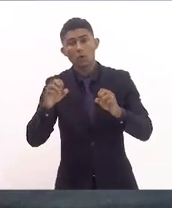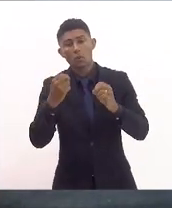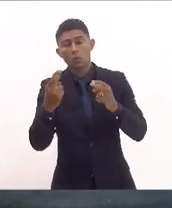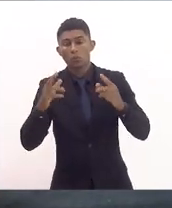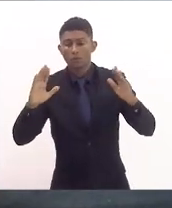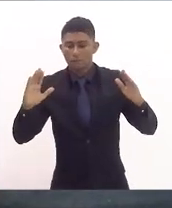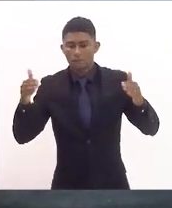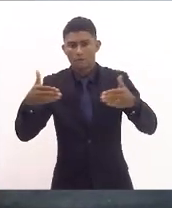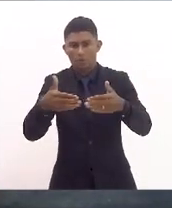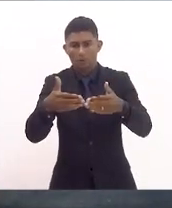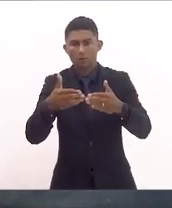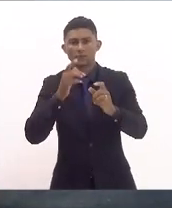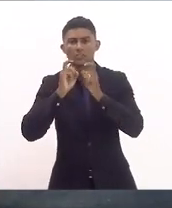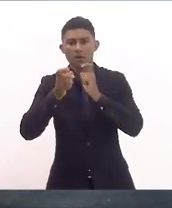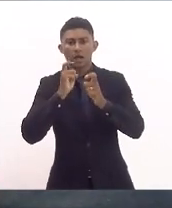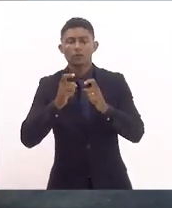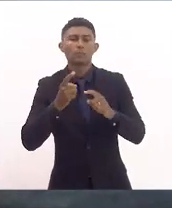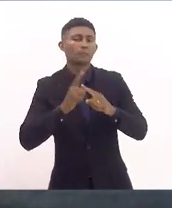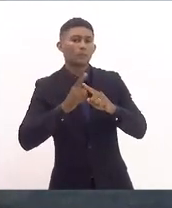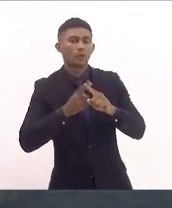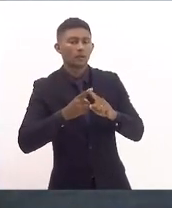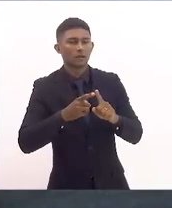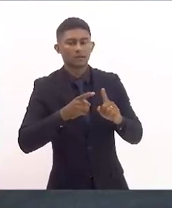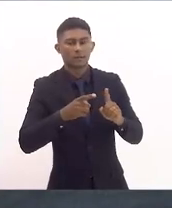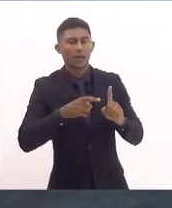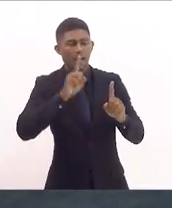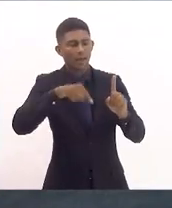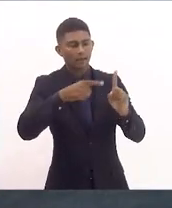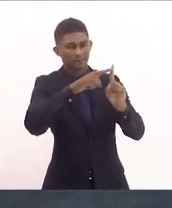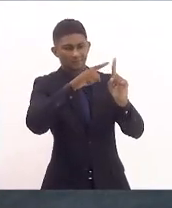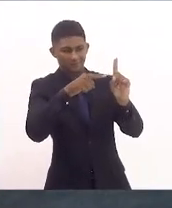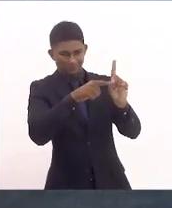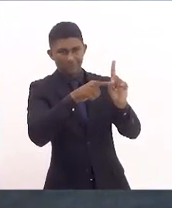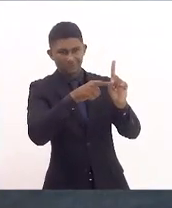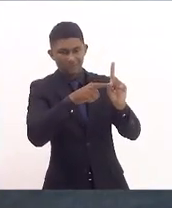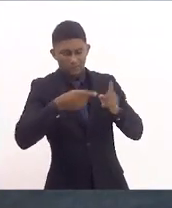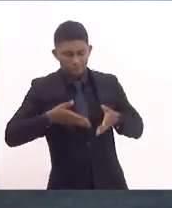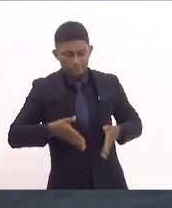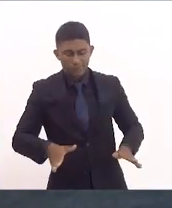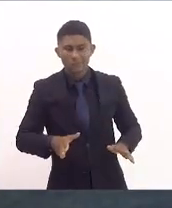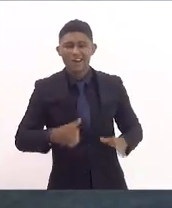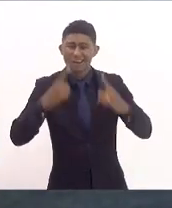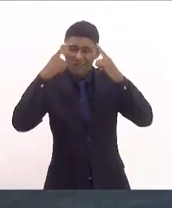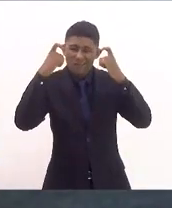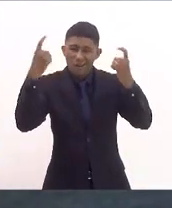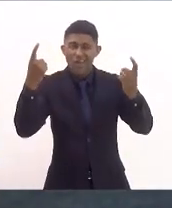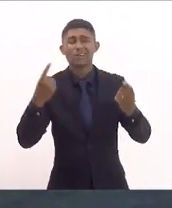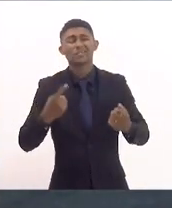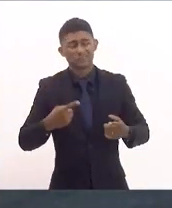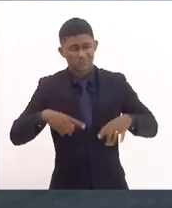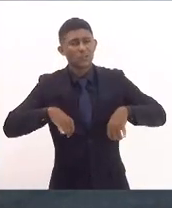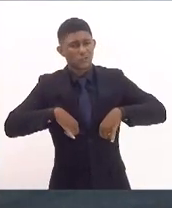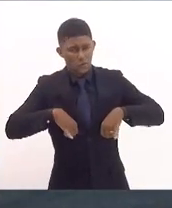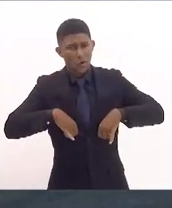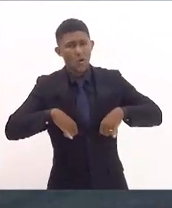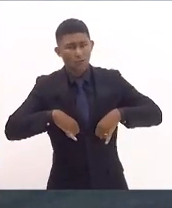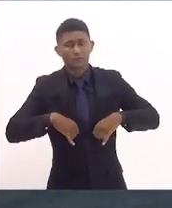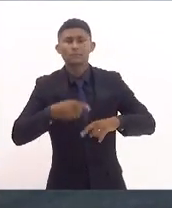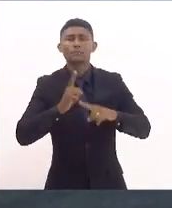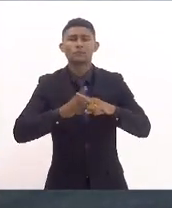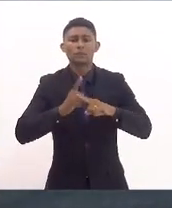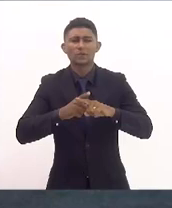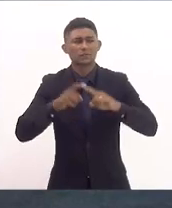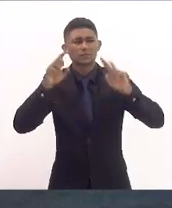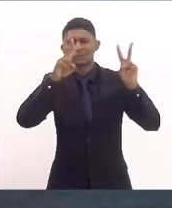de diálogos sobre morte materna porque e violência obstétrica porque esse tema presidente ele não é de um parlamentar